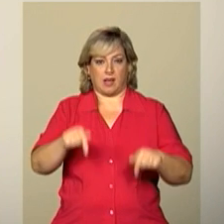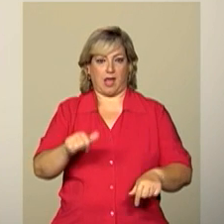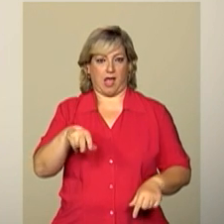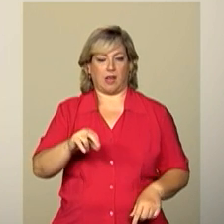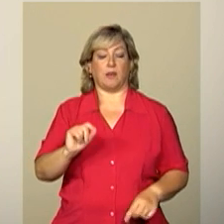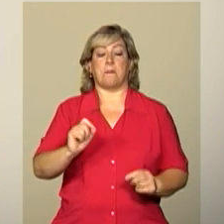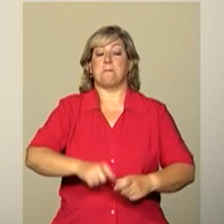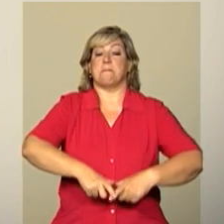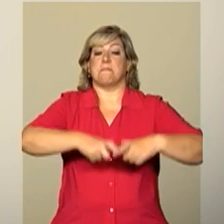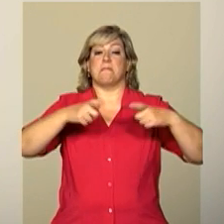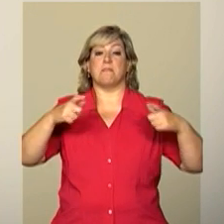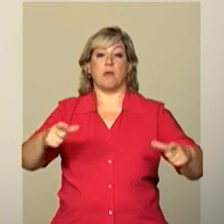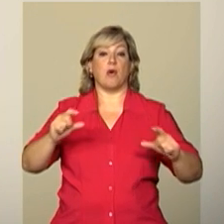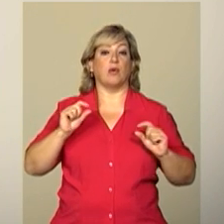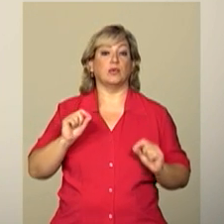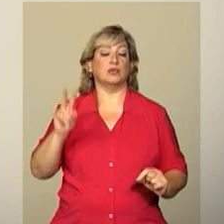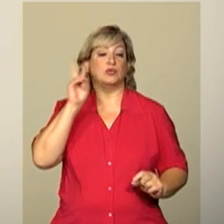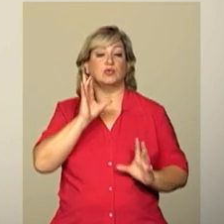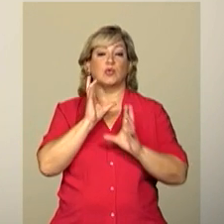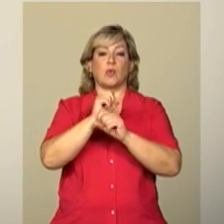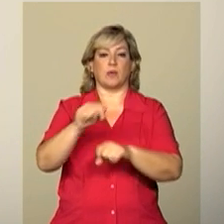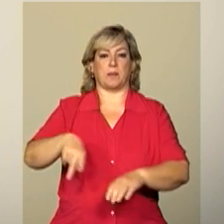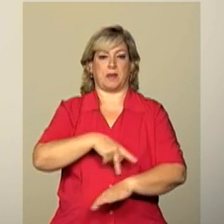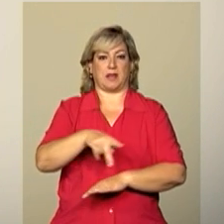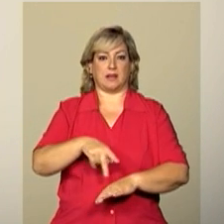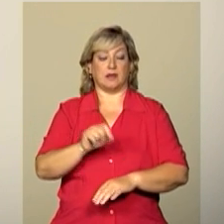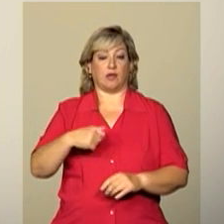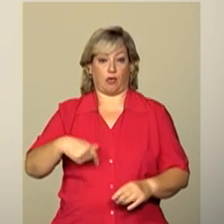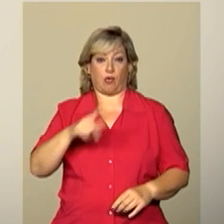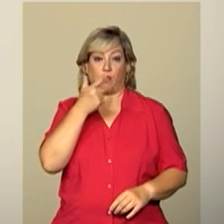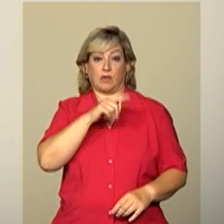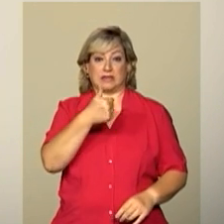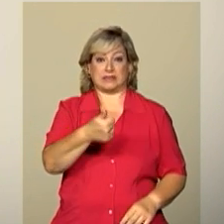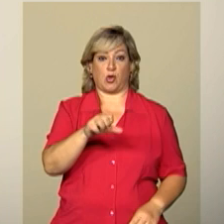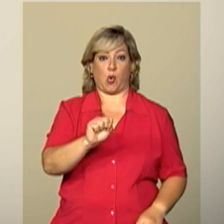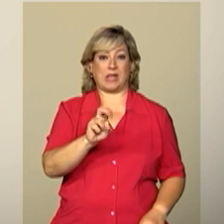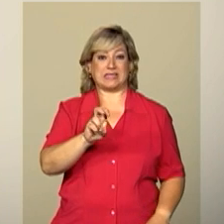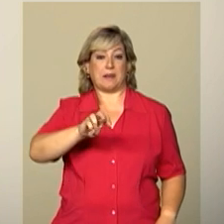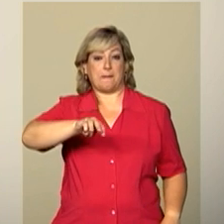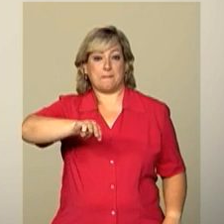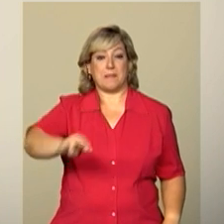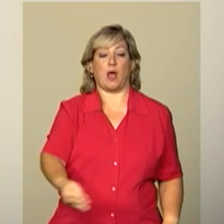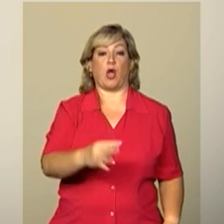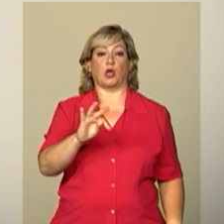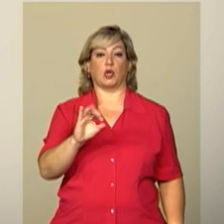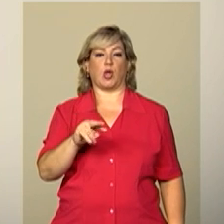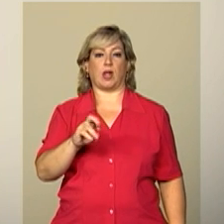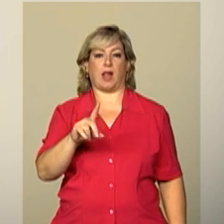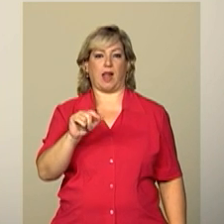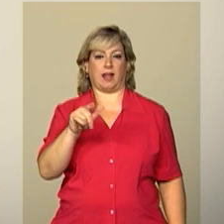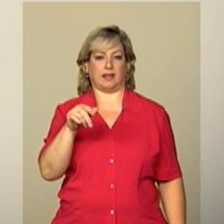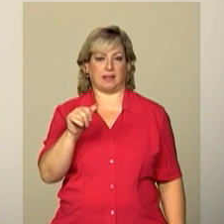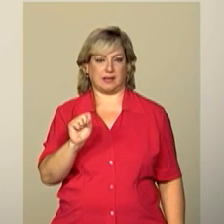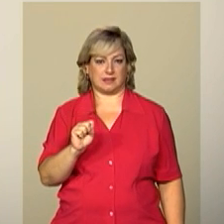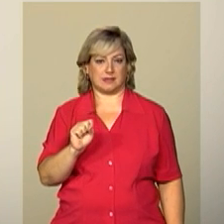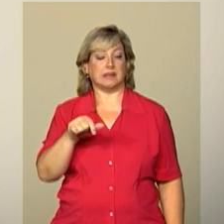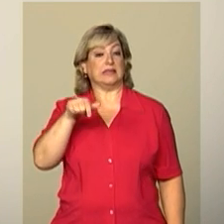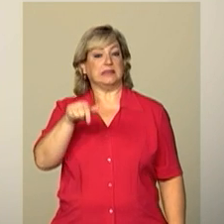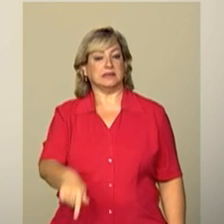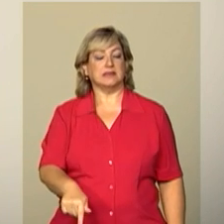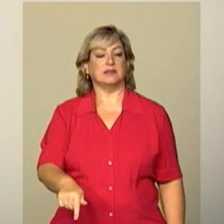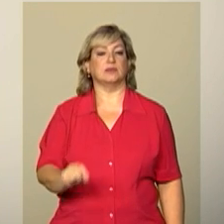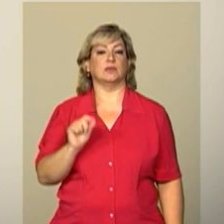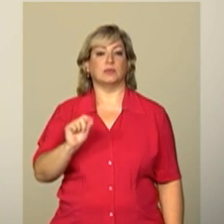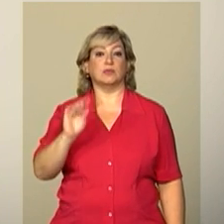maior da história do país nós vamos chegar a 185 milhões de toneladas isso Luciano Sem